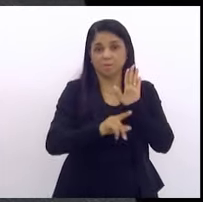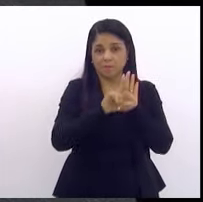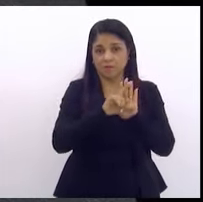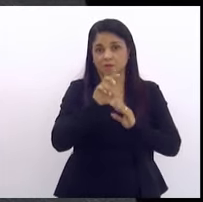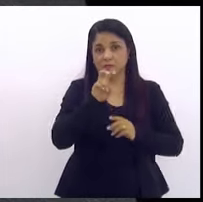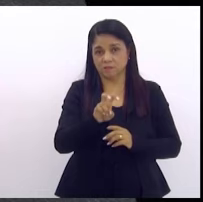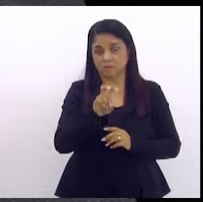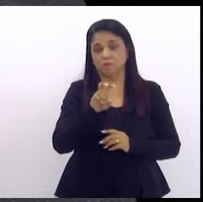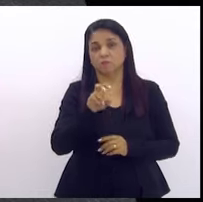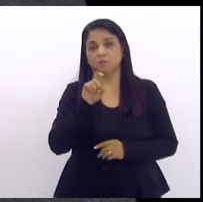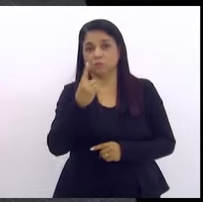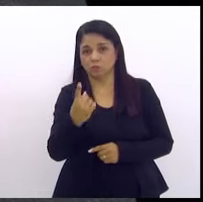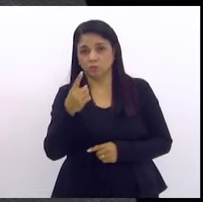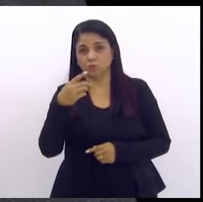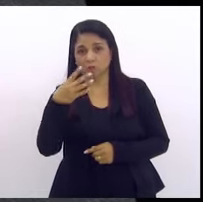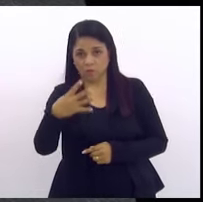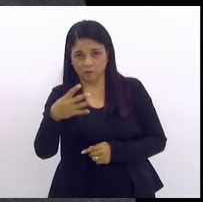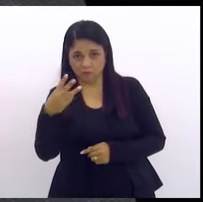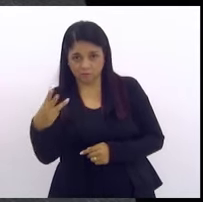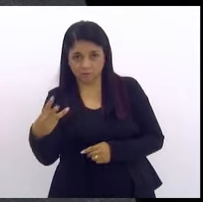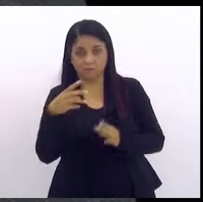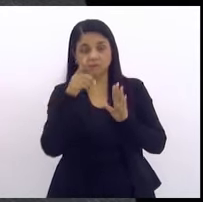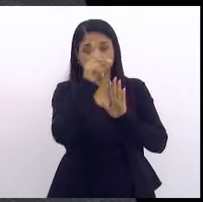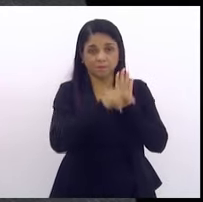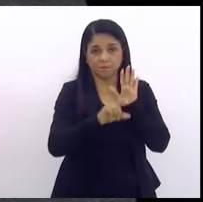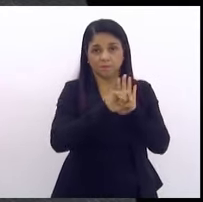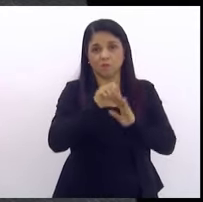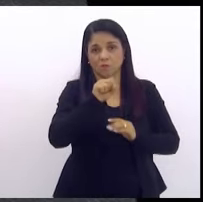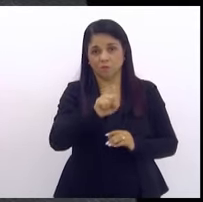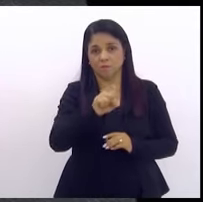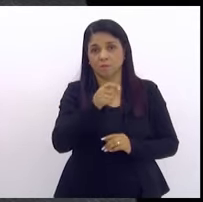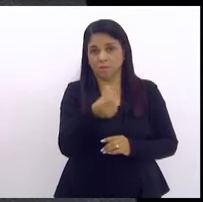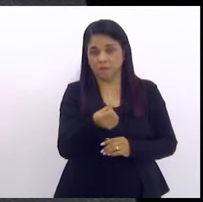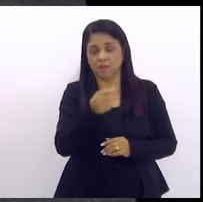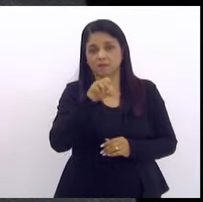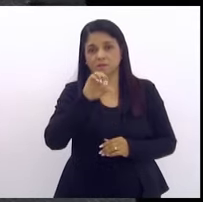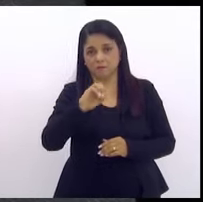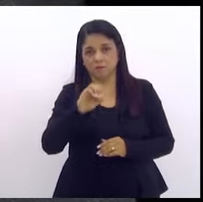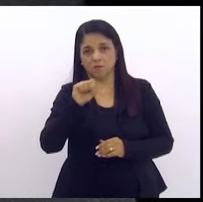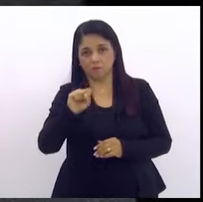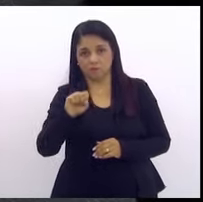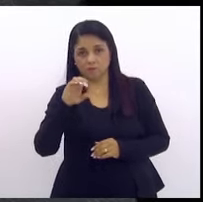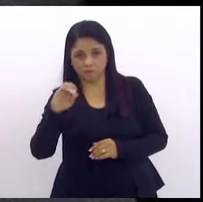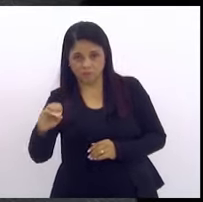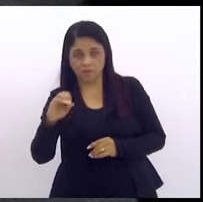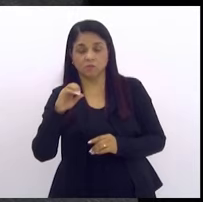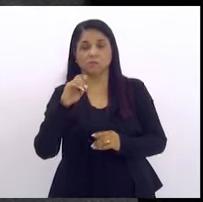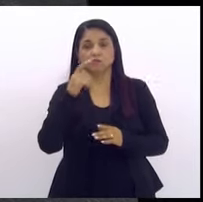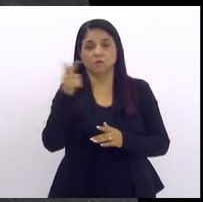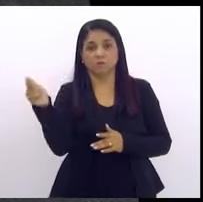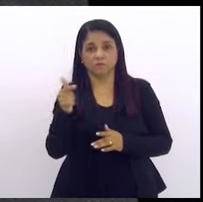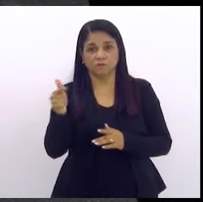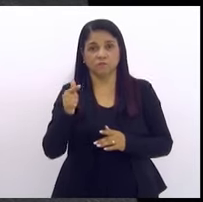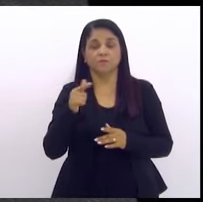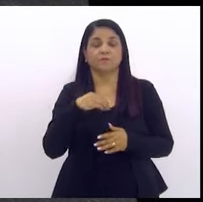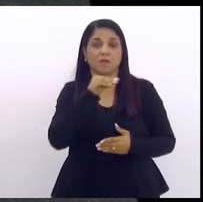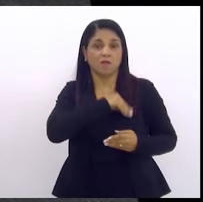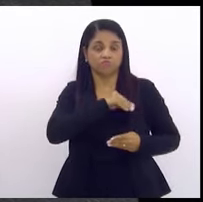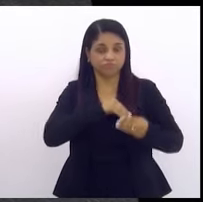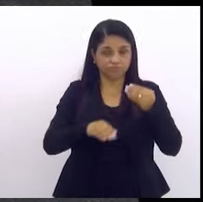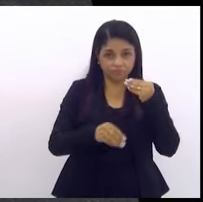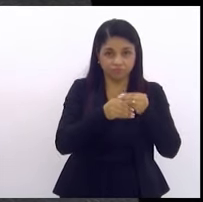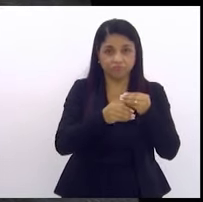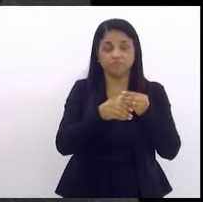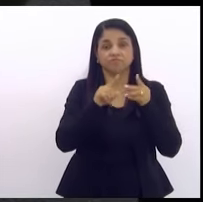5143. E também do PL 6080 de 2022, que dispõe sobre a atualização salarial dos